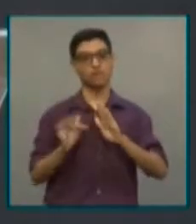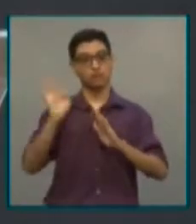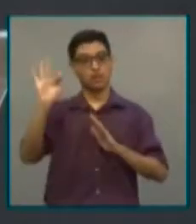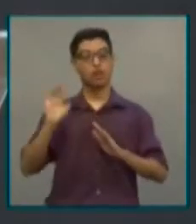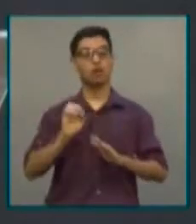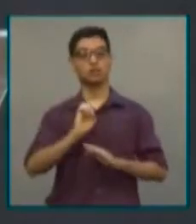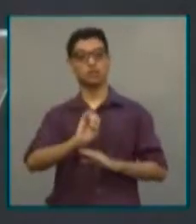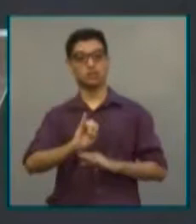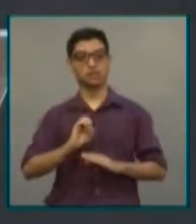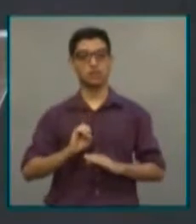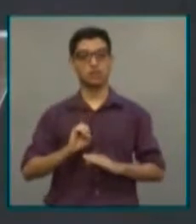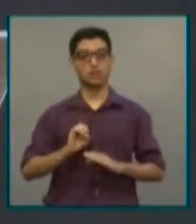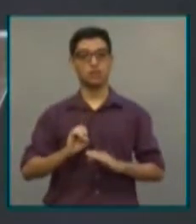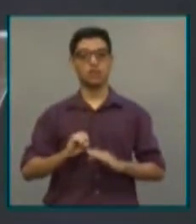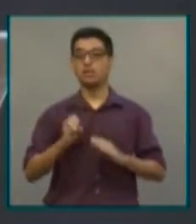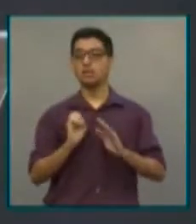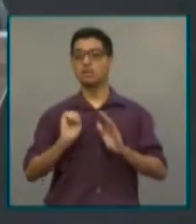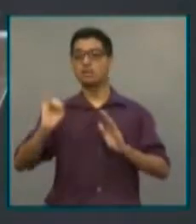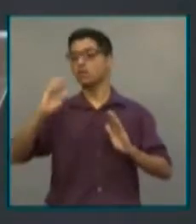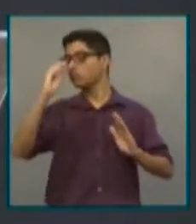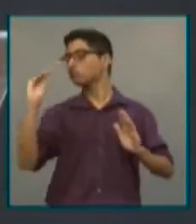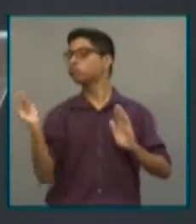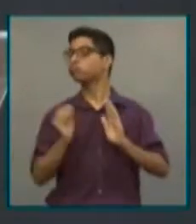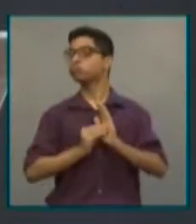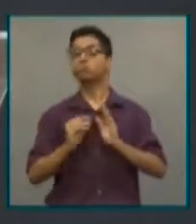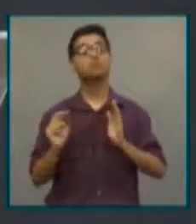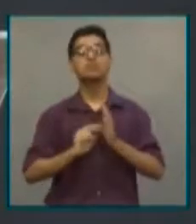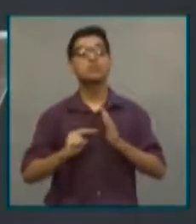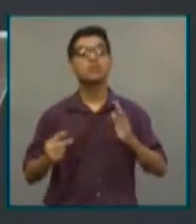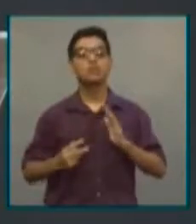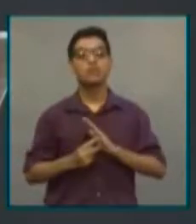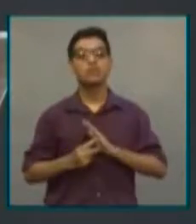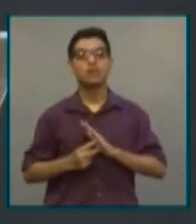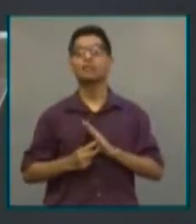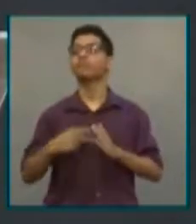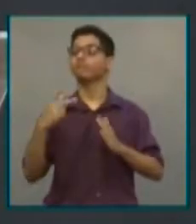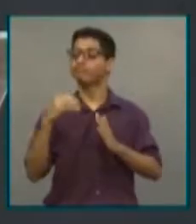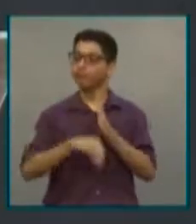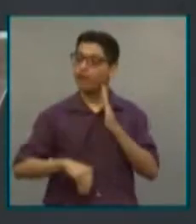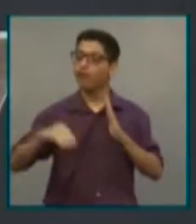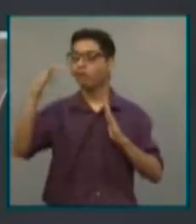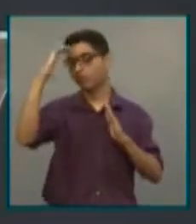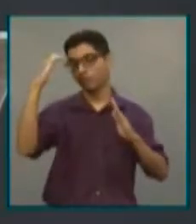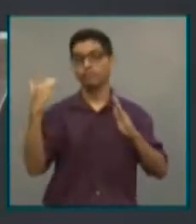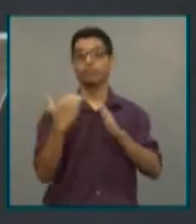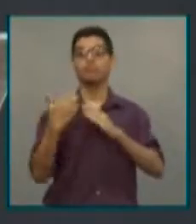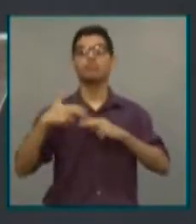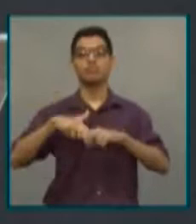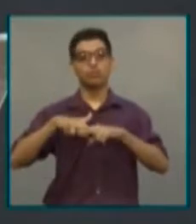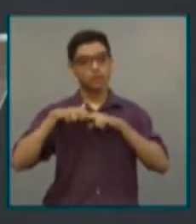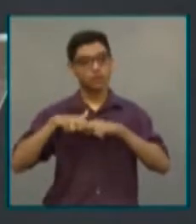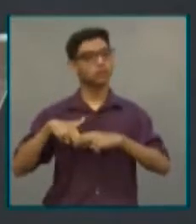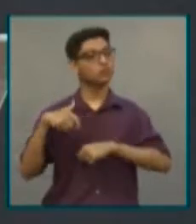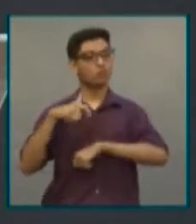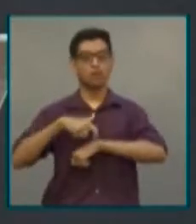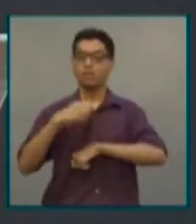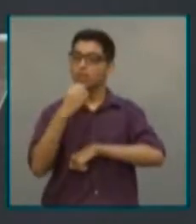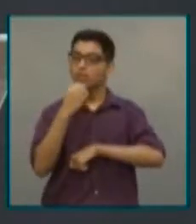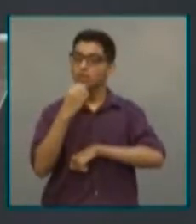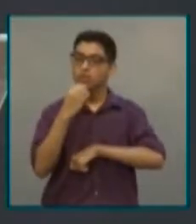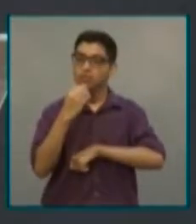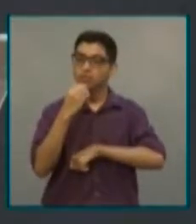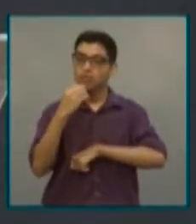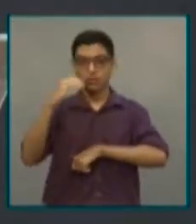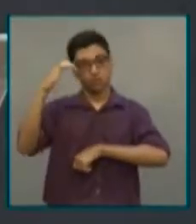não se cumpre, nós estamos diante desse desrespeito, desse descaso. Então, já passou da hora. E nós estamos aqui, doutora